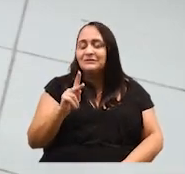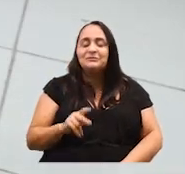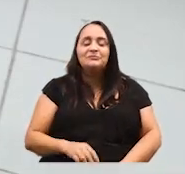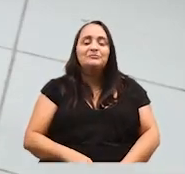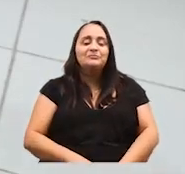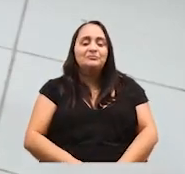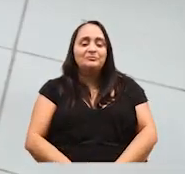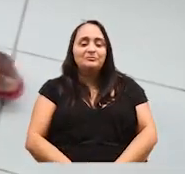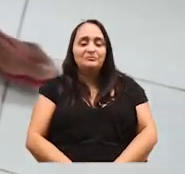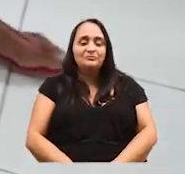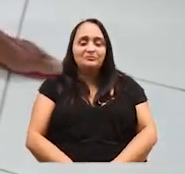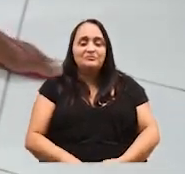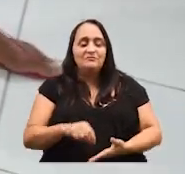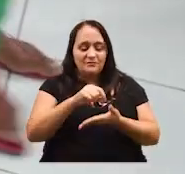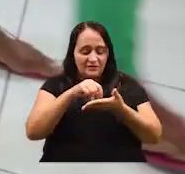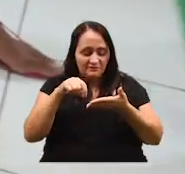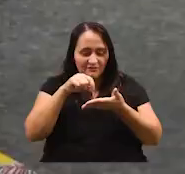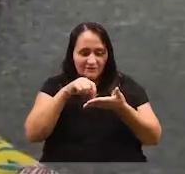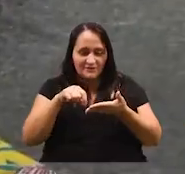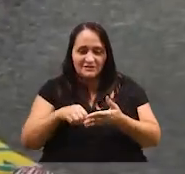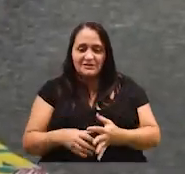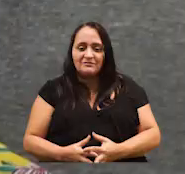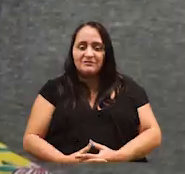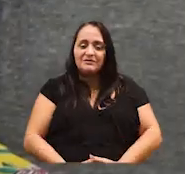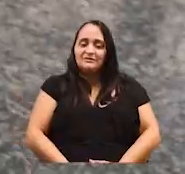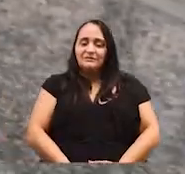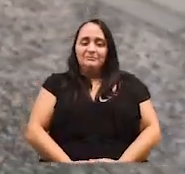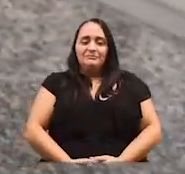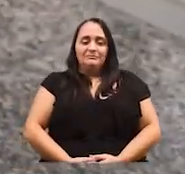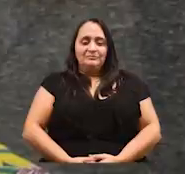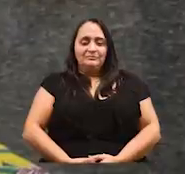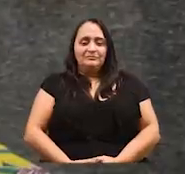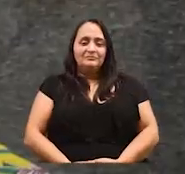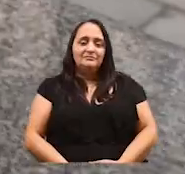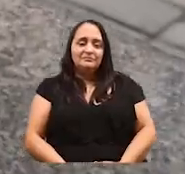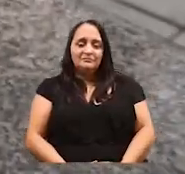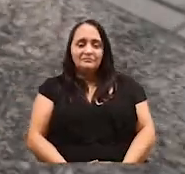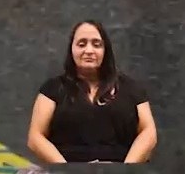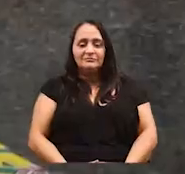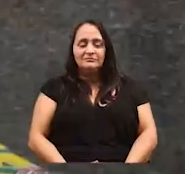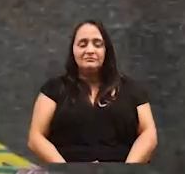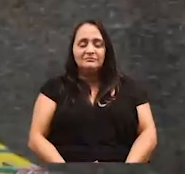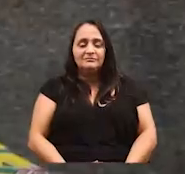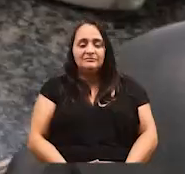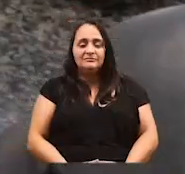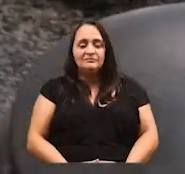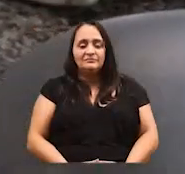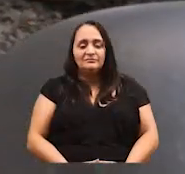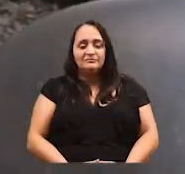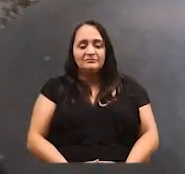aí, escrevendo a receita.